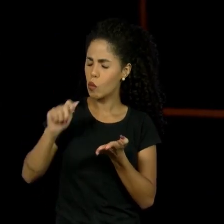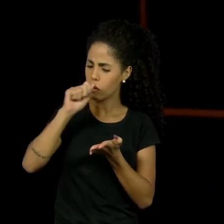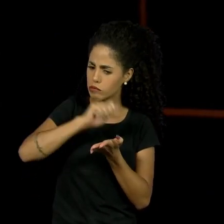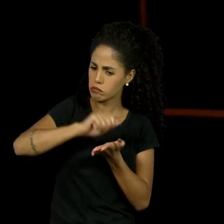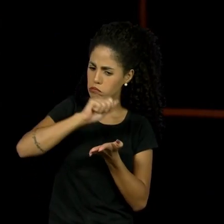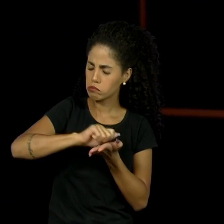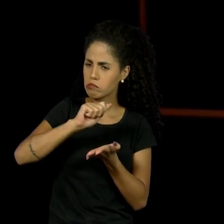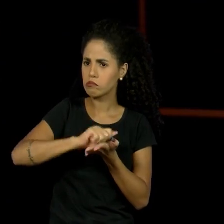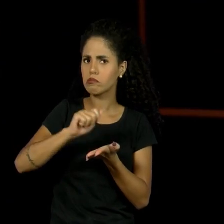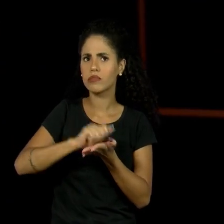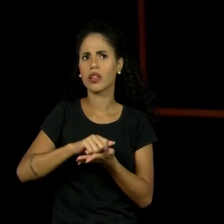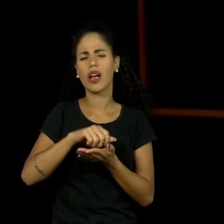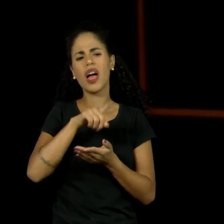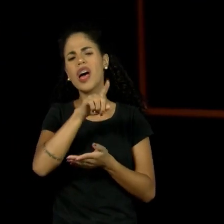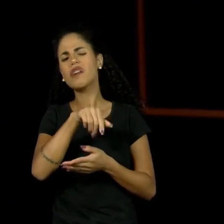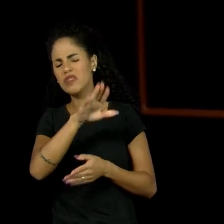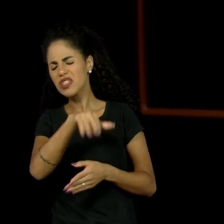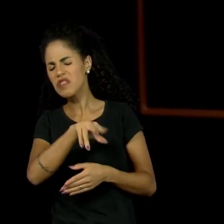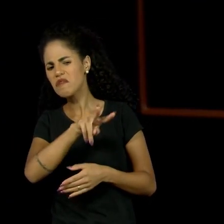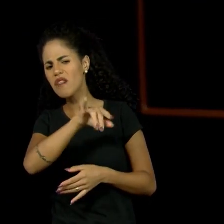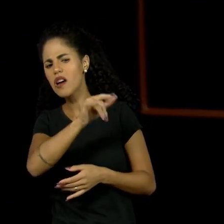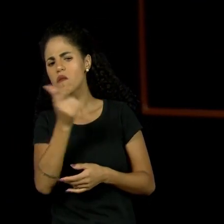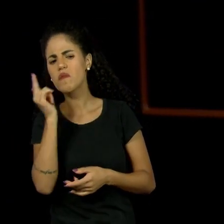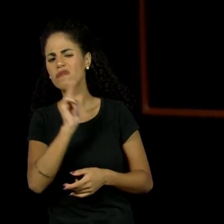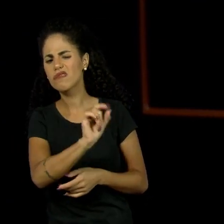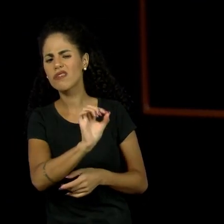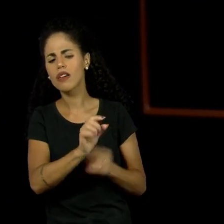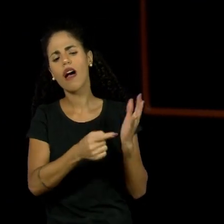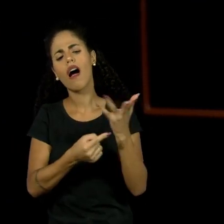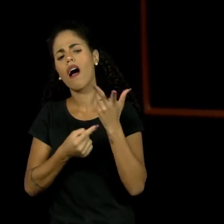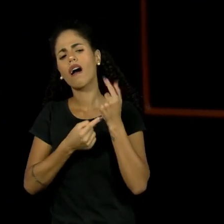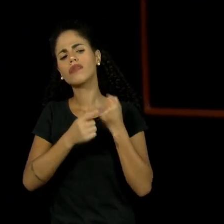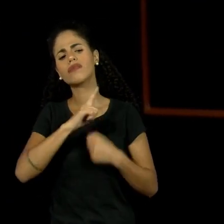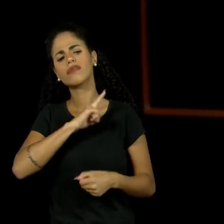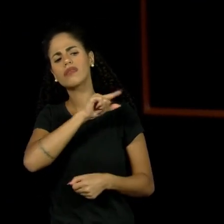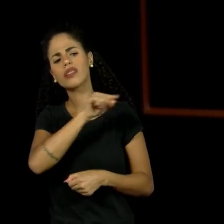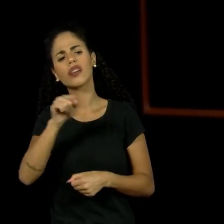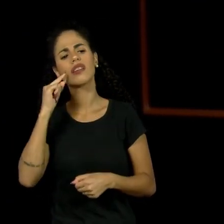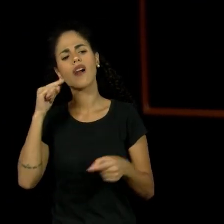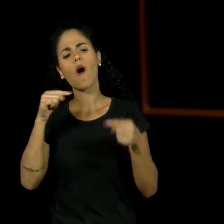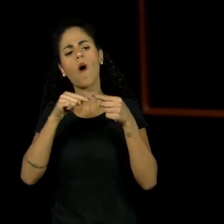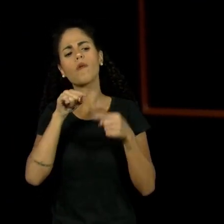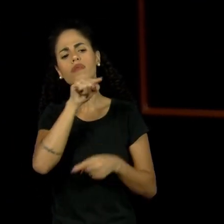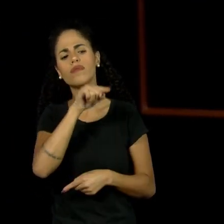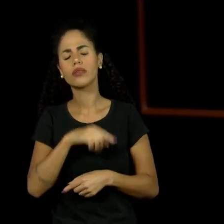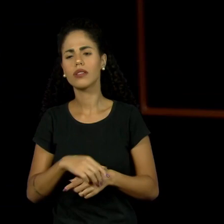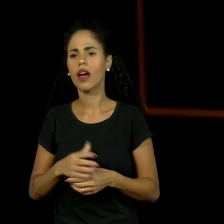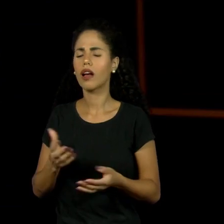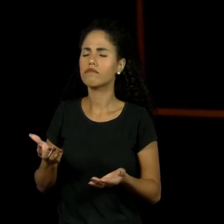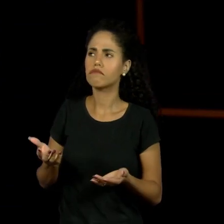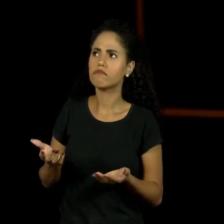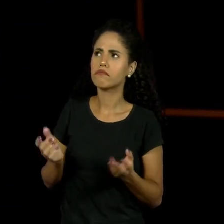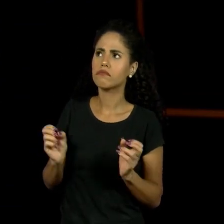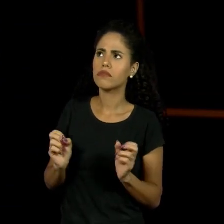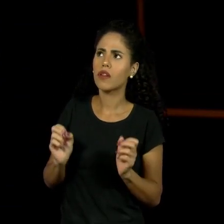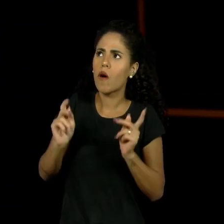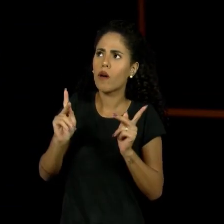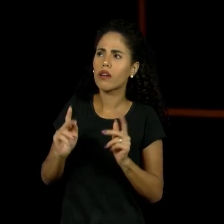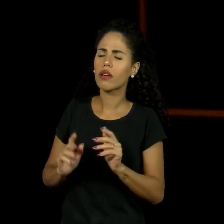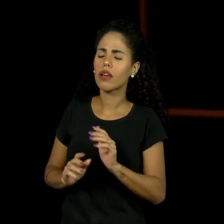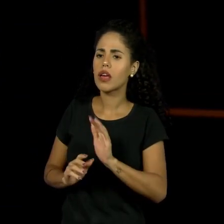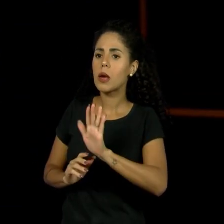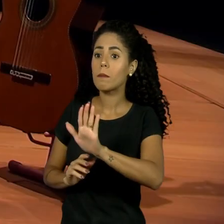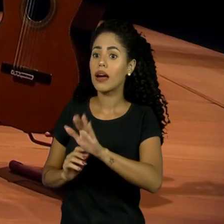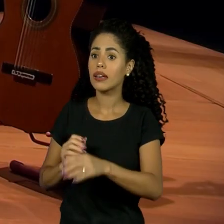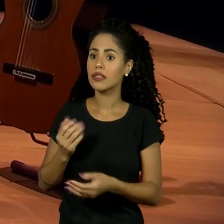Não, você vai tirar de letra, só você falar dos artistas que tem a ver com você e tal. Falei, bom, só que é para